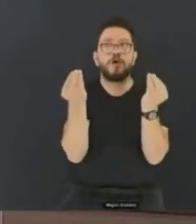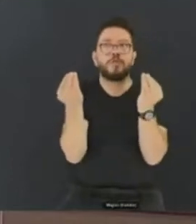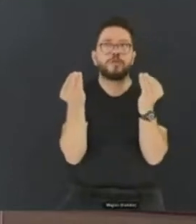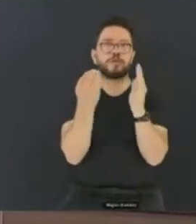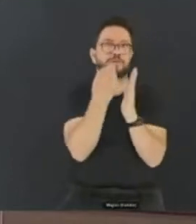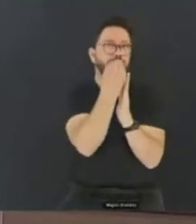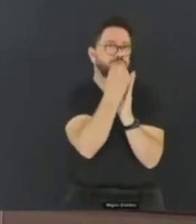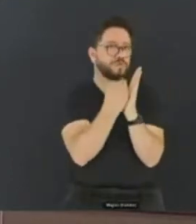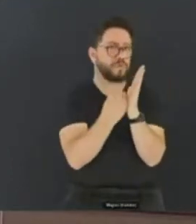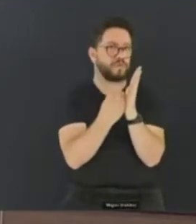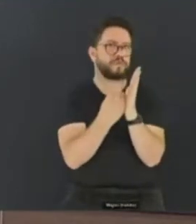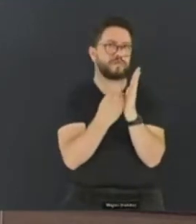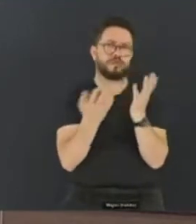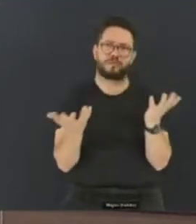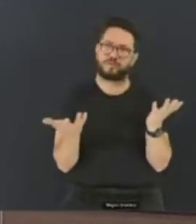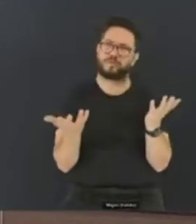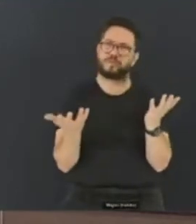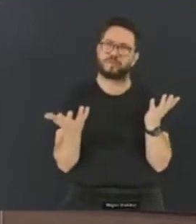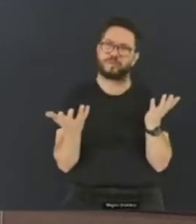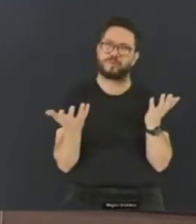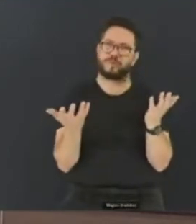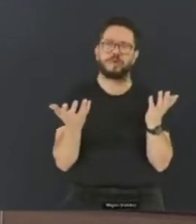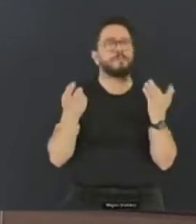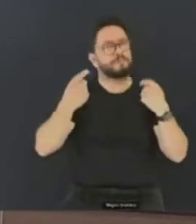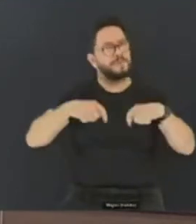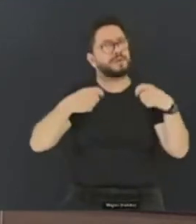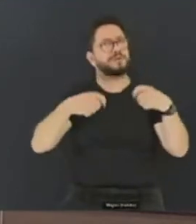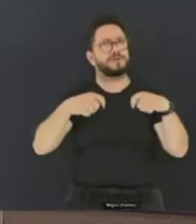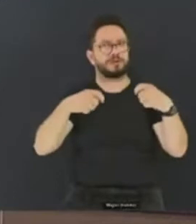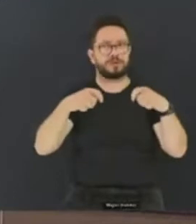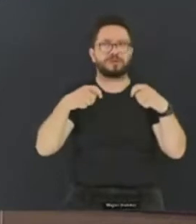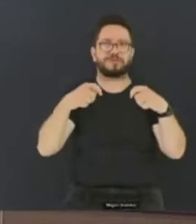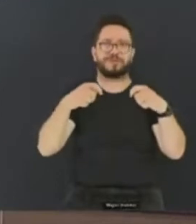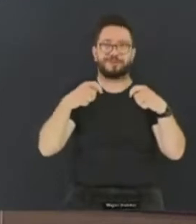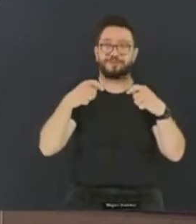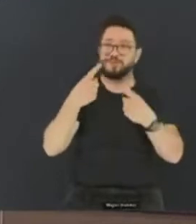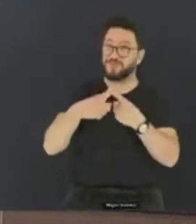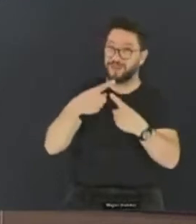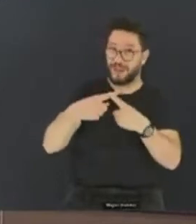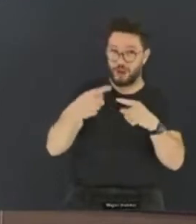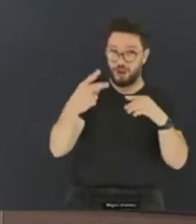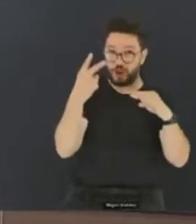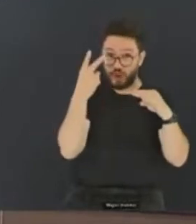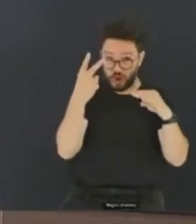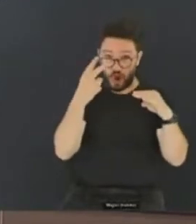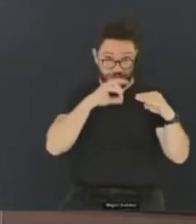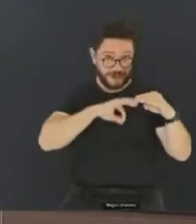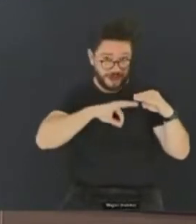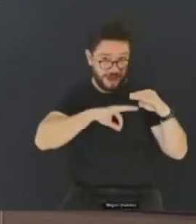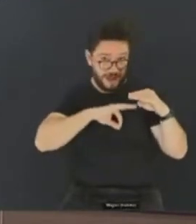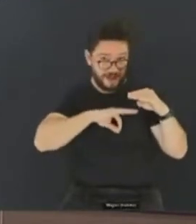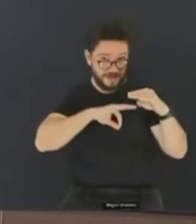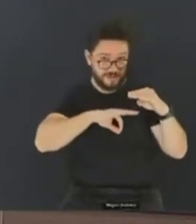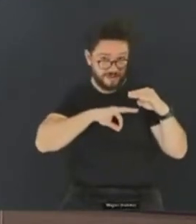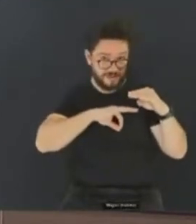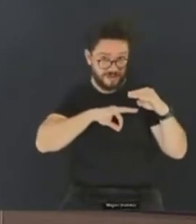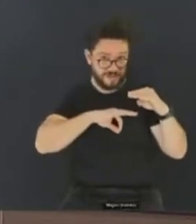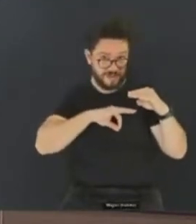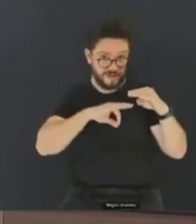que subir a régua. A régua em 2 salários mínimos será injusta. Percebam aqui, com